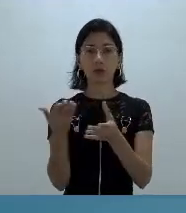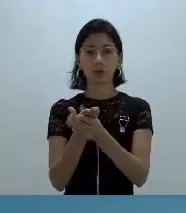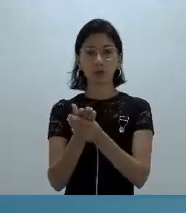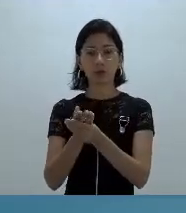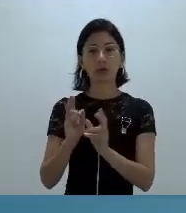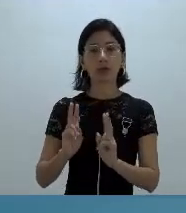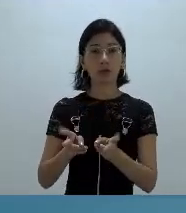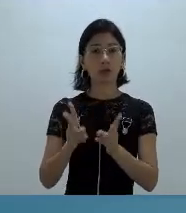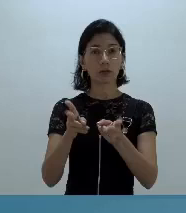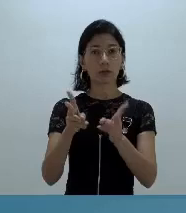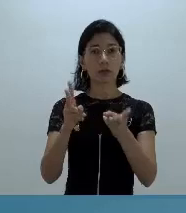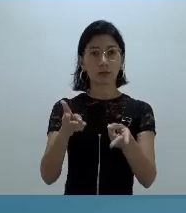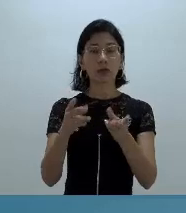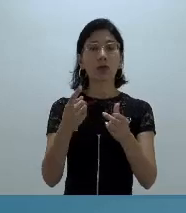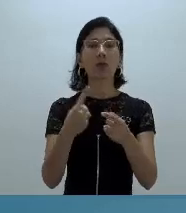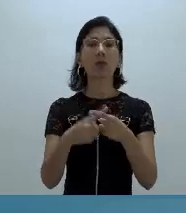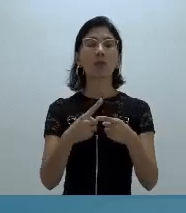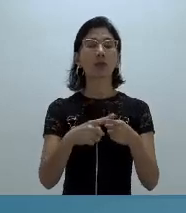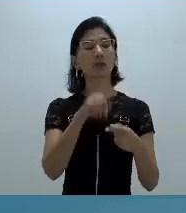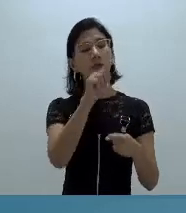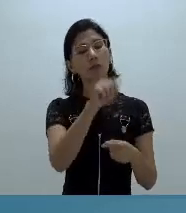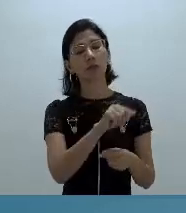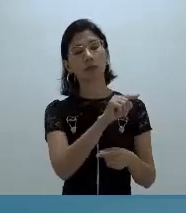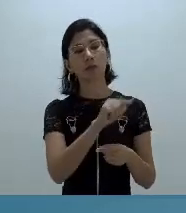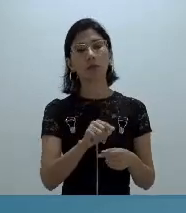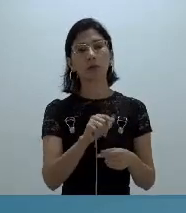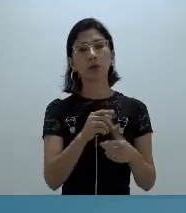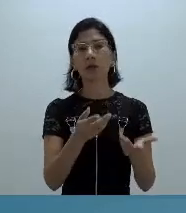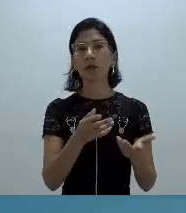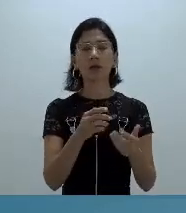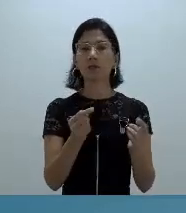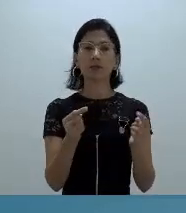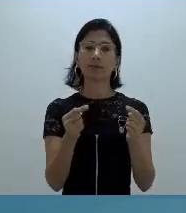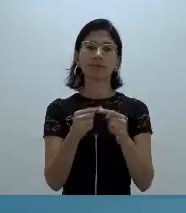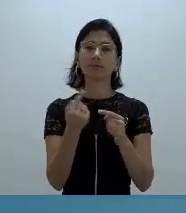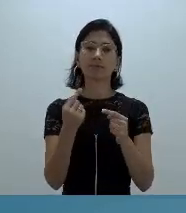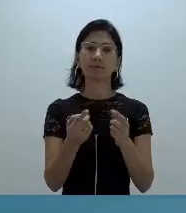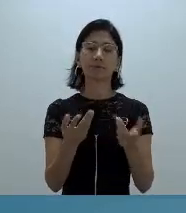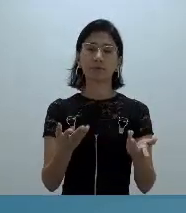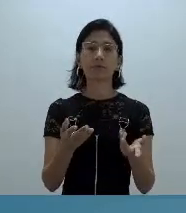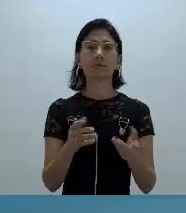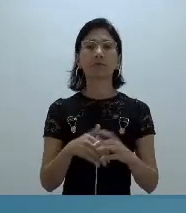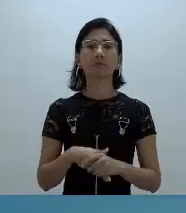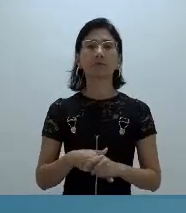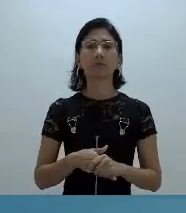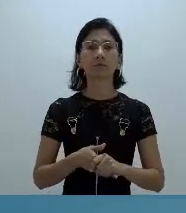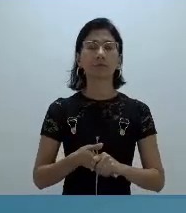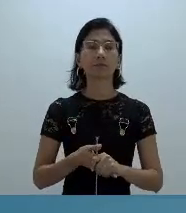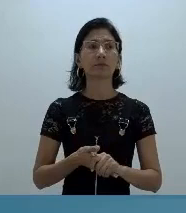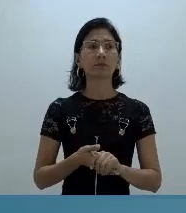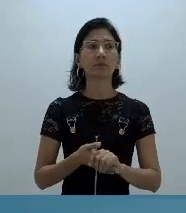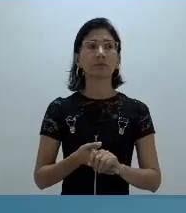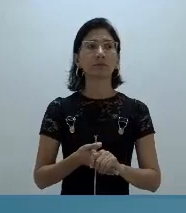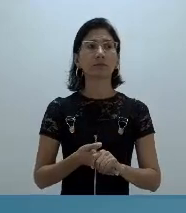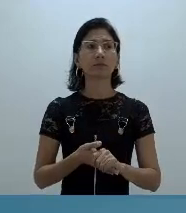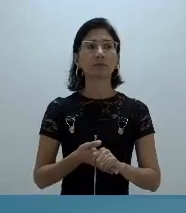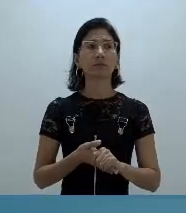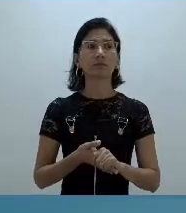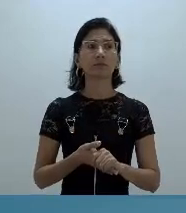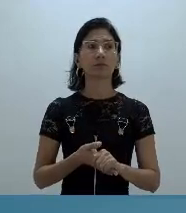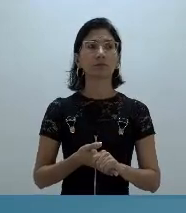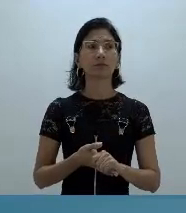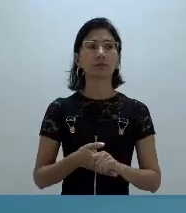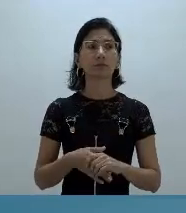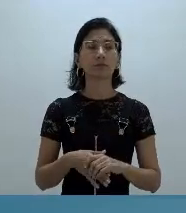atém à restrição estabelecida no recurso especial repetitivo, que foi utilizado tanto no acordo como